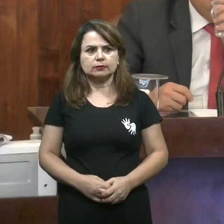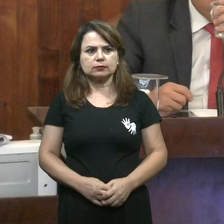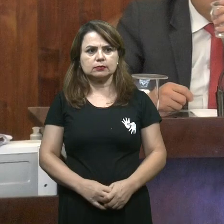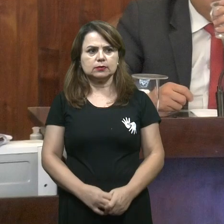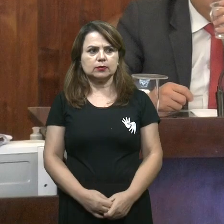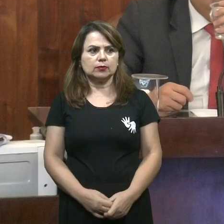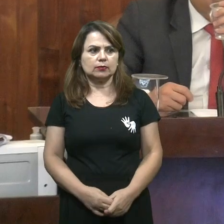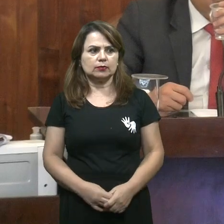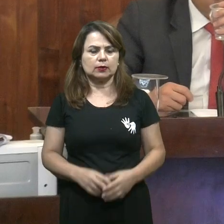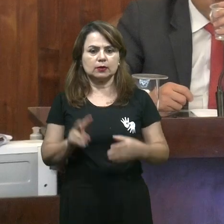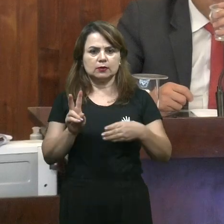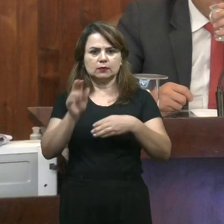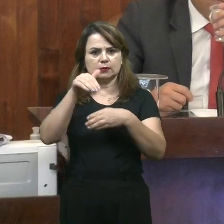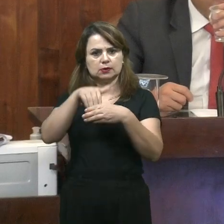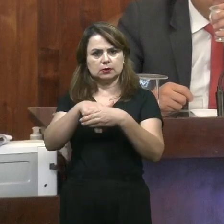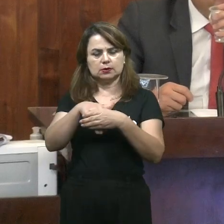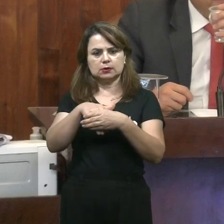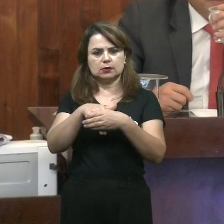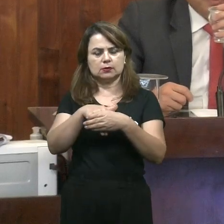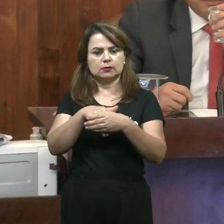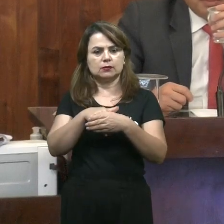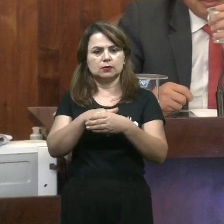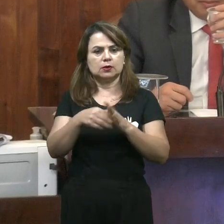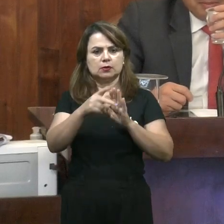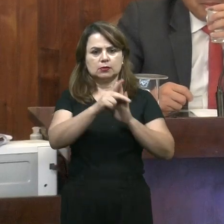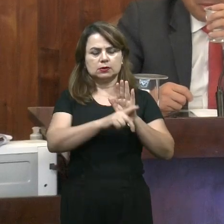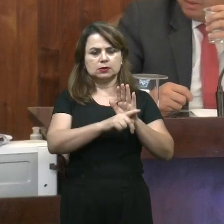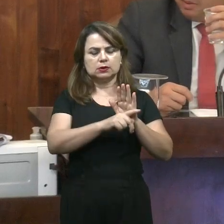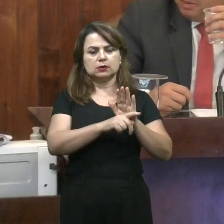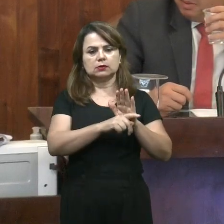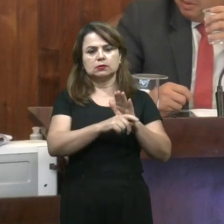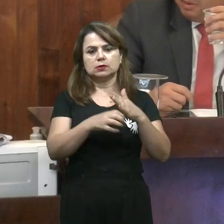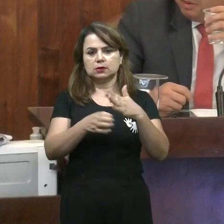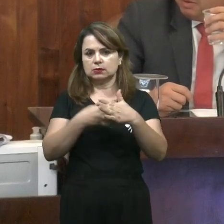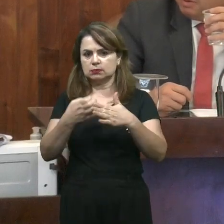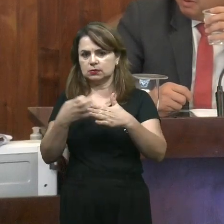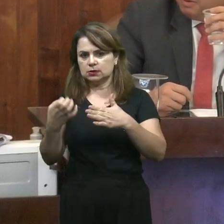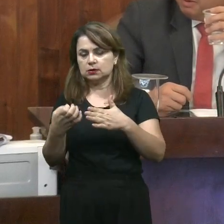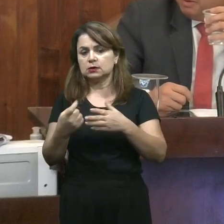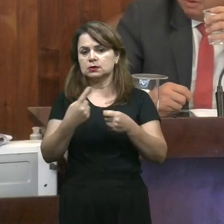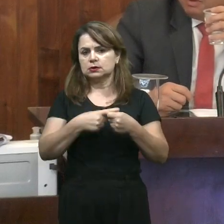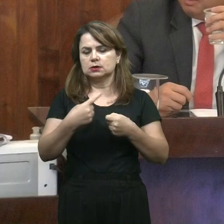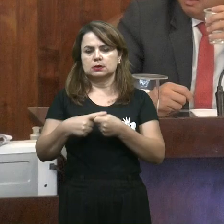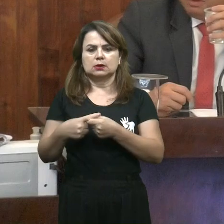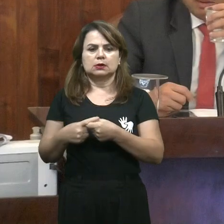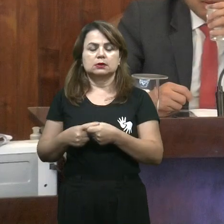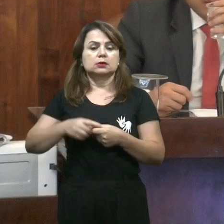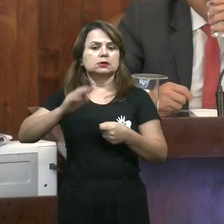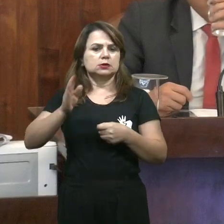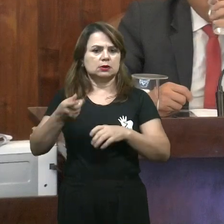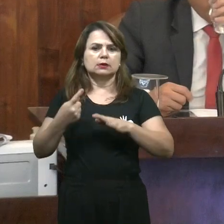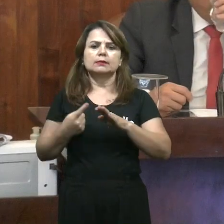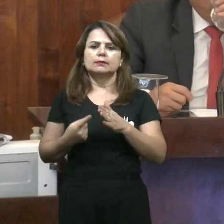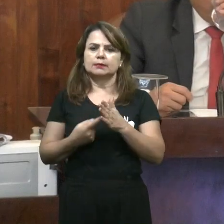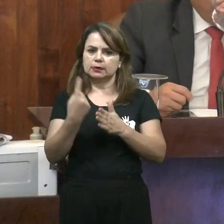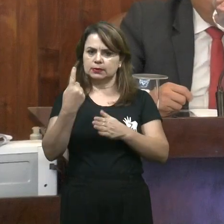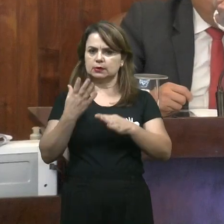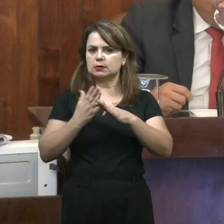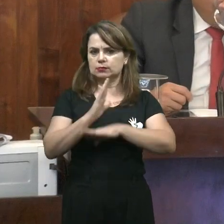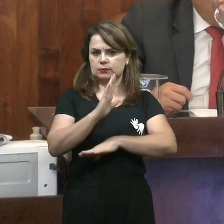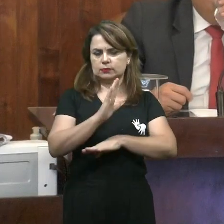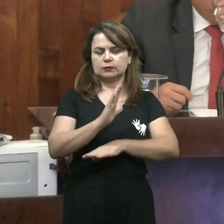Em votação, o projeto de emenda à lei orgânica de 1 barra 224 engloba na forma vencida em primeira.